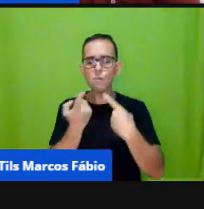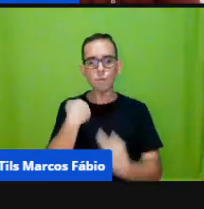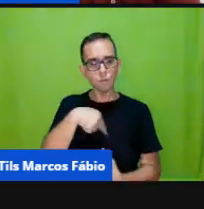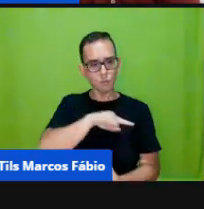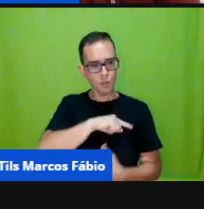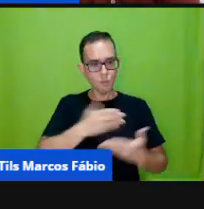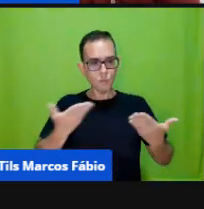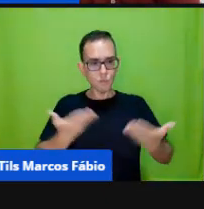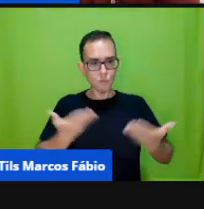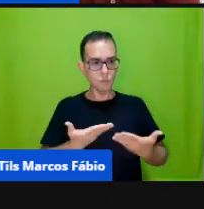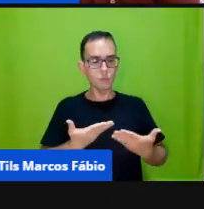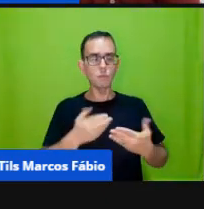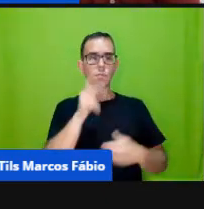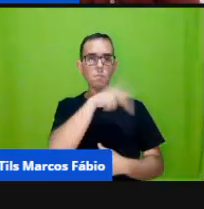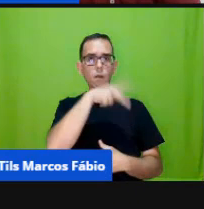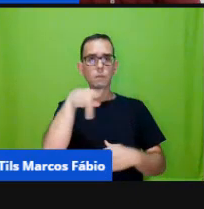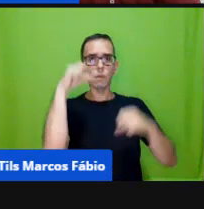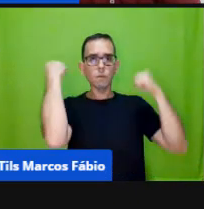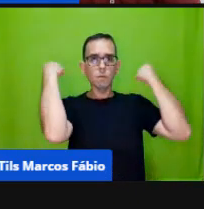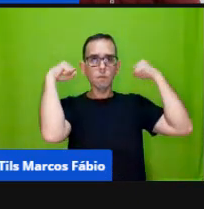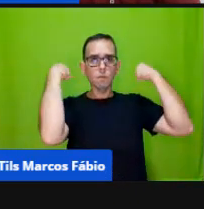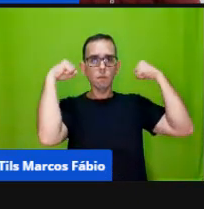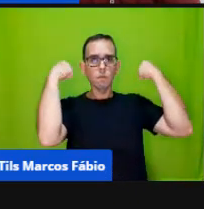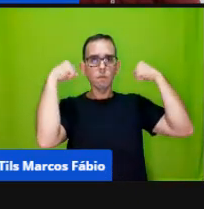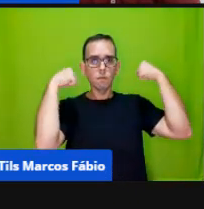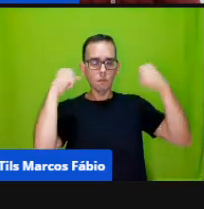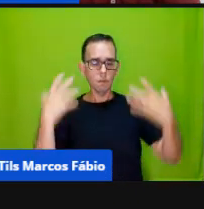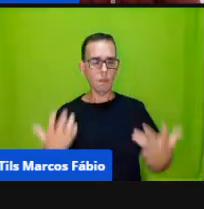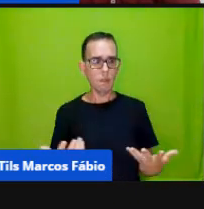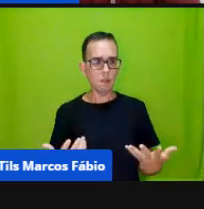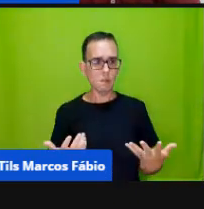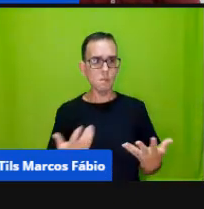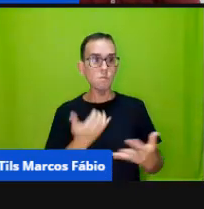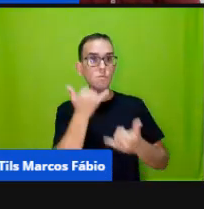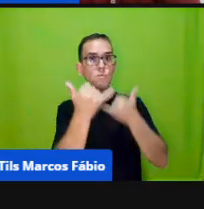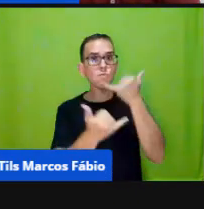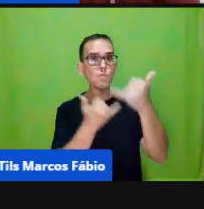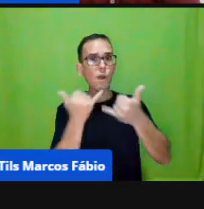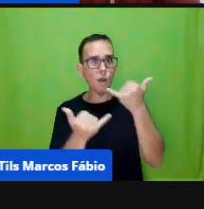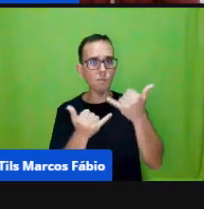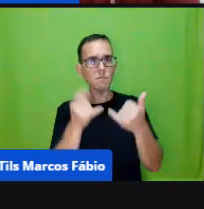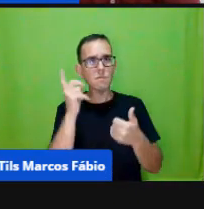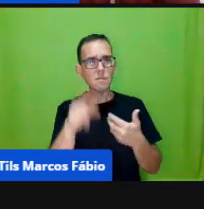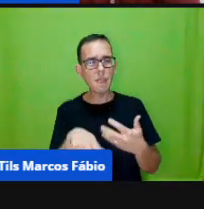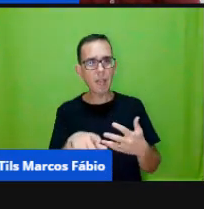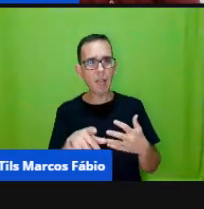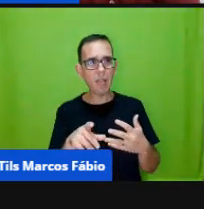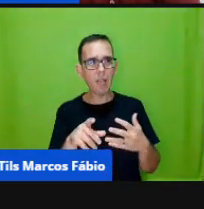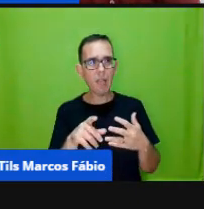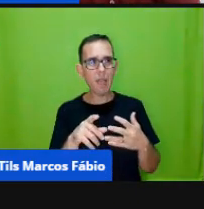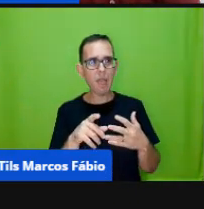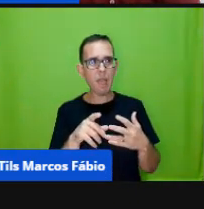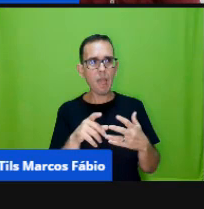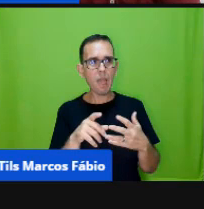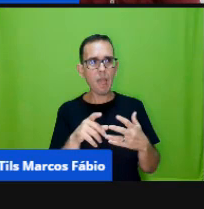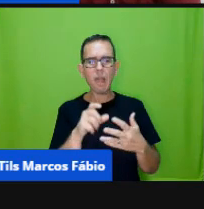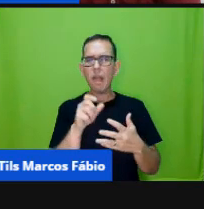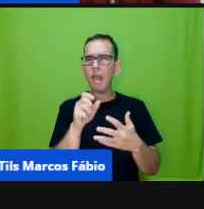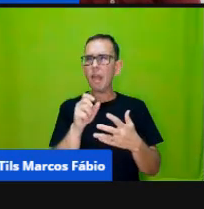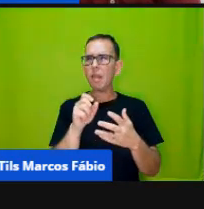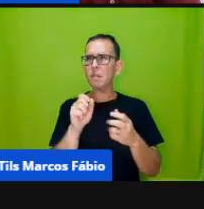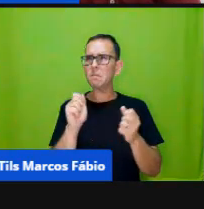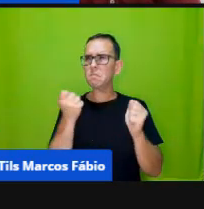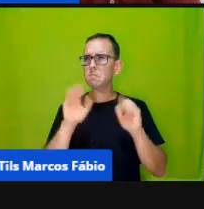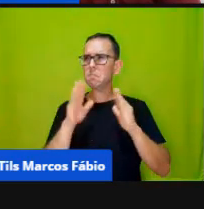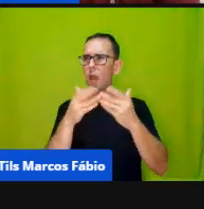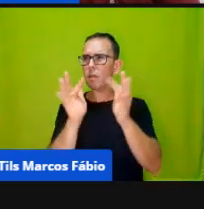da educação física, para nós da DEAC, os jogos não é uma atividade fim, ele é uma atividade meio, né?